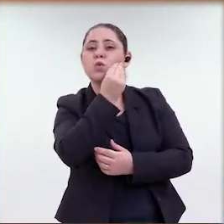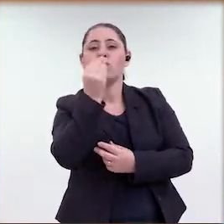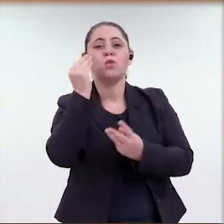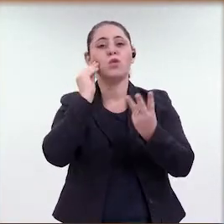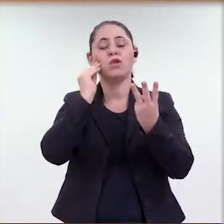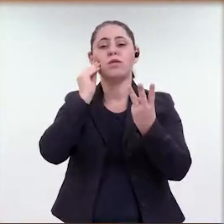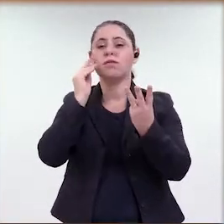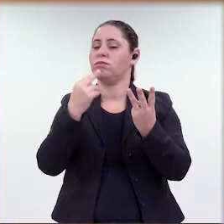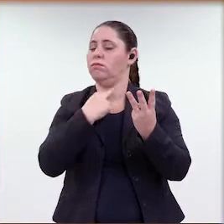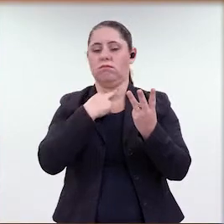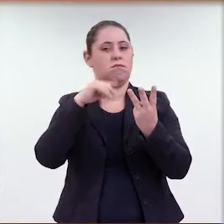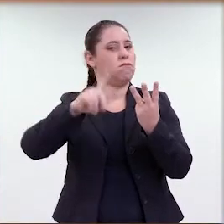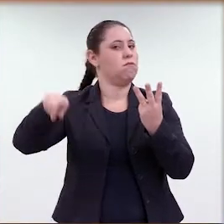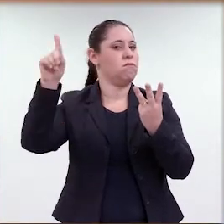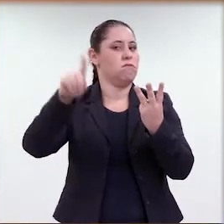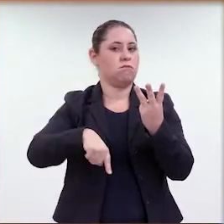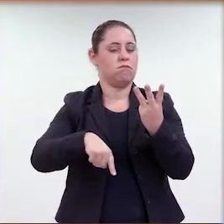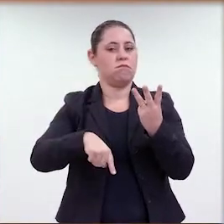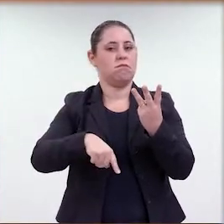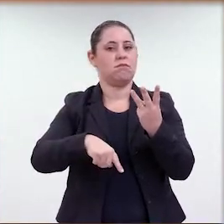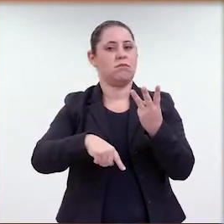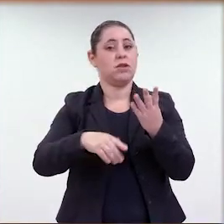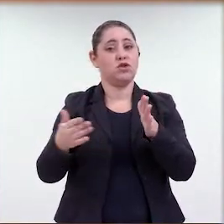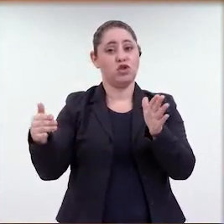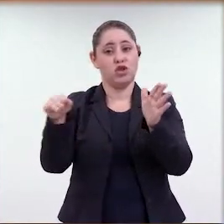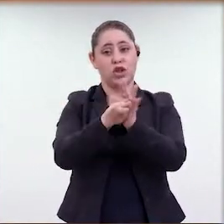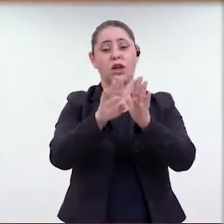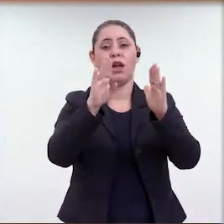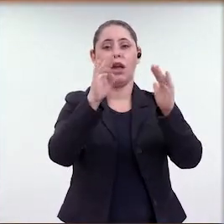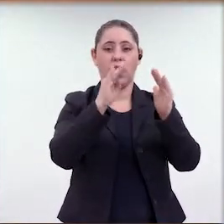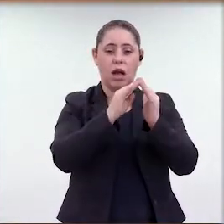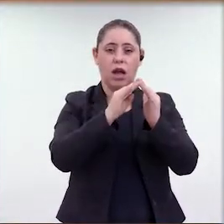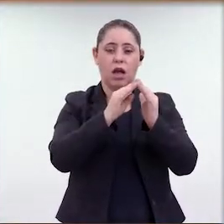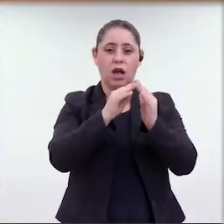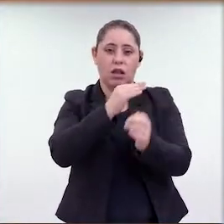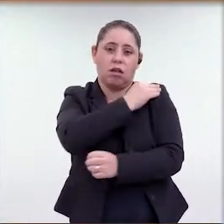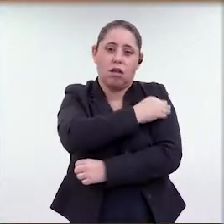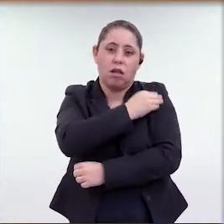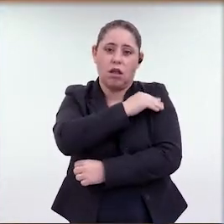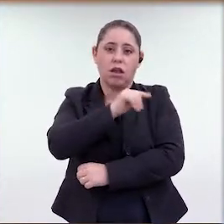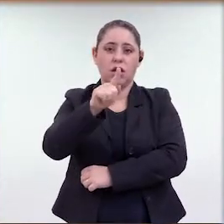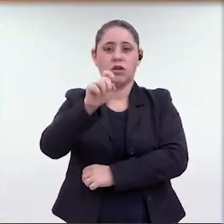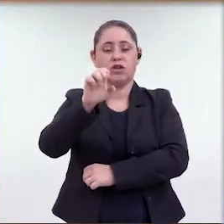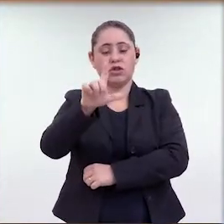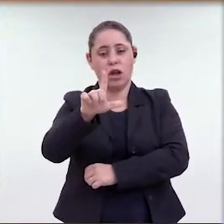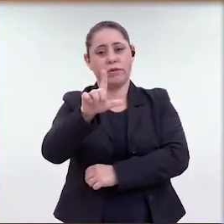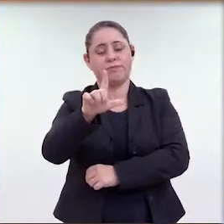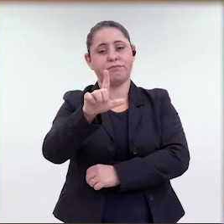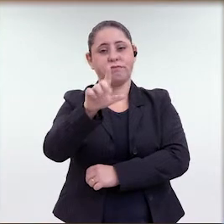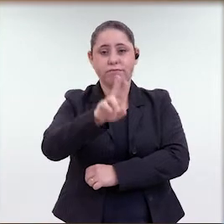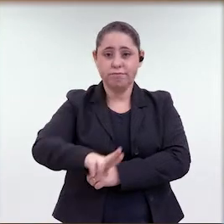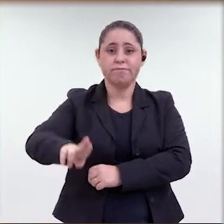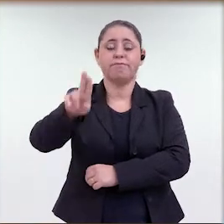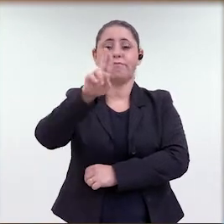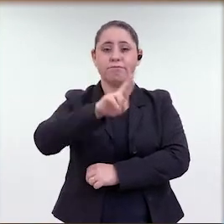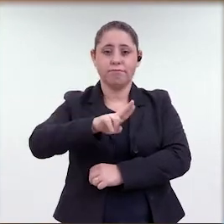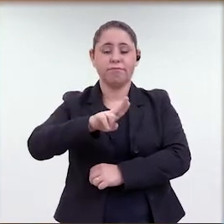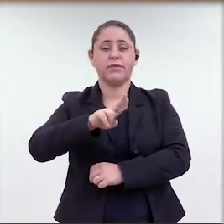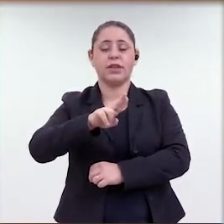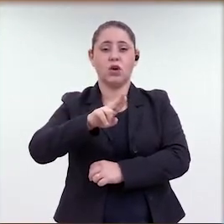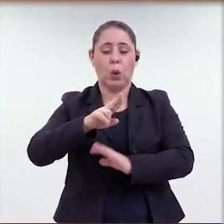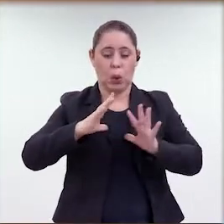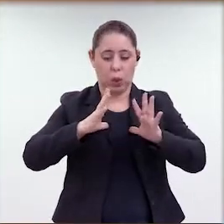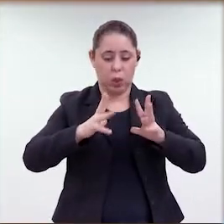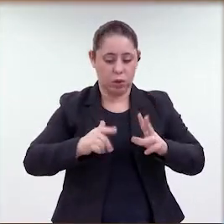ser mais. Enfim, a gente chega em casa, tem que usar álcool gel, tem que passar produtos